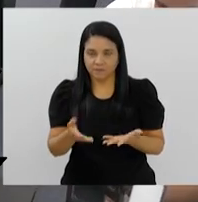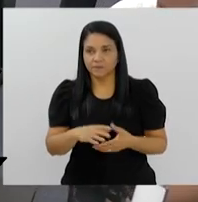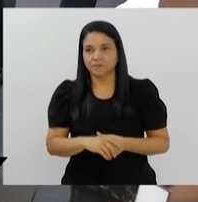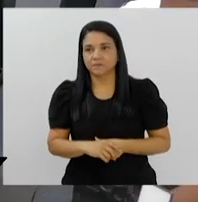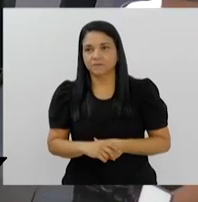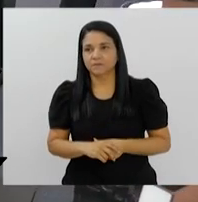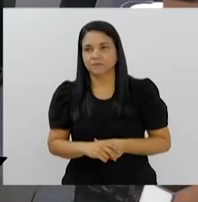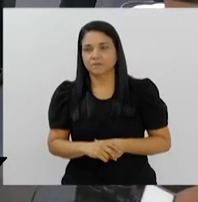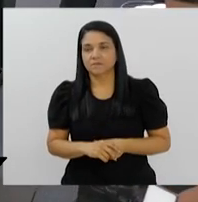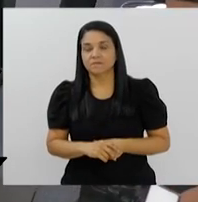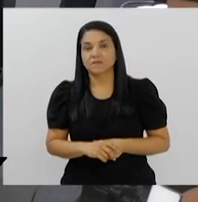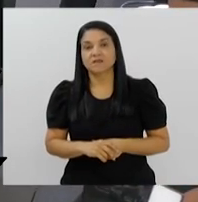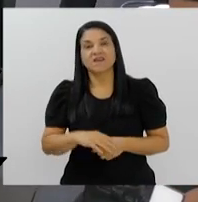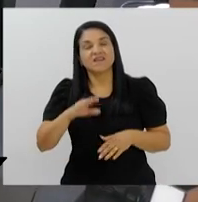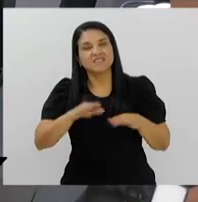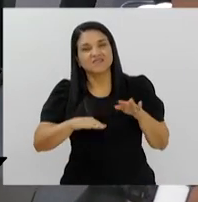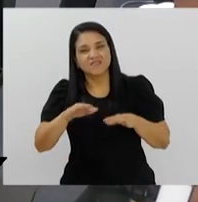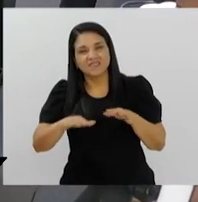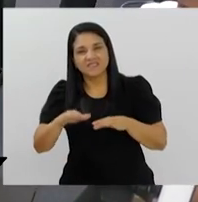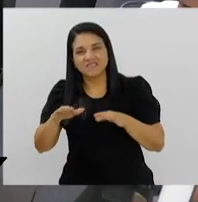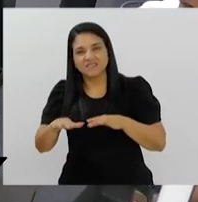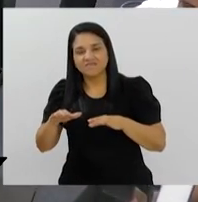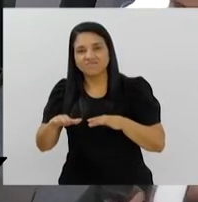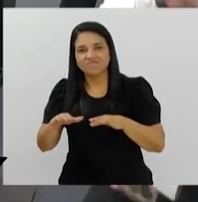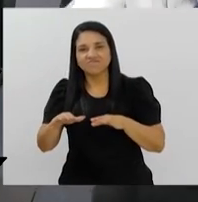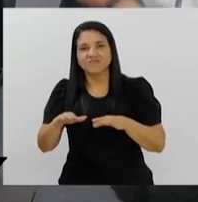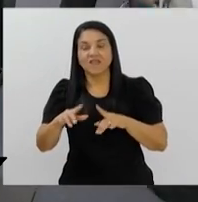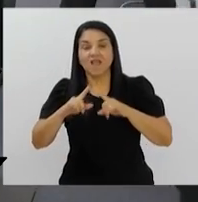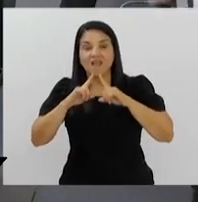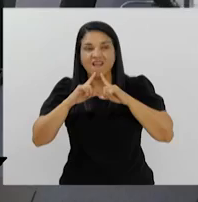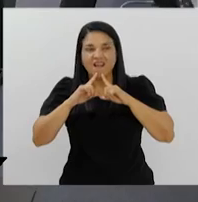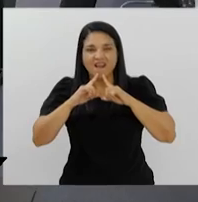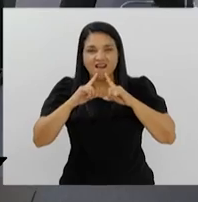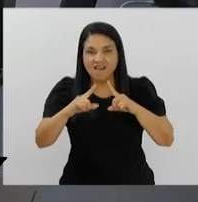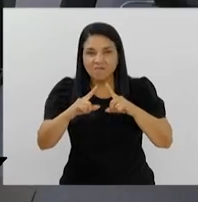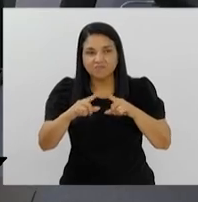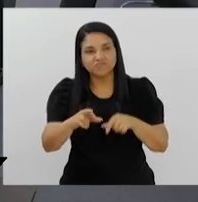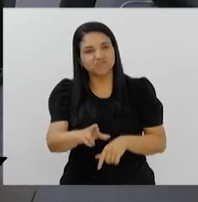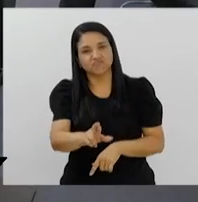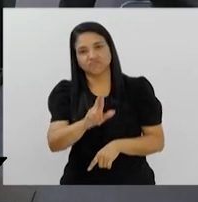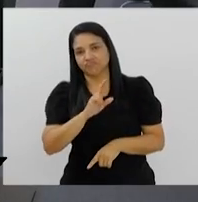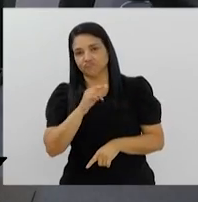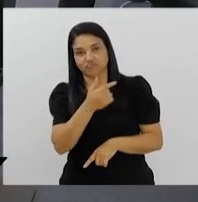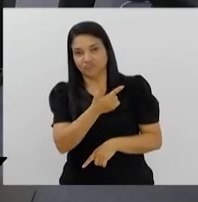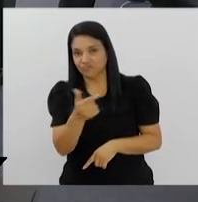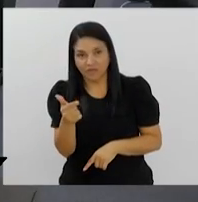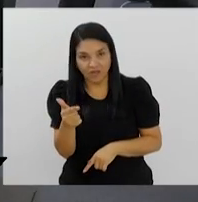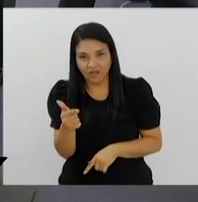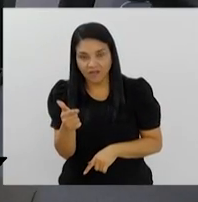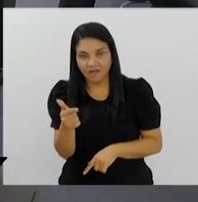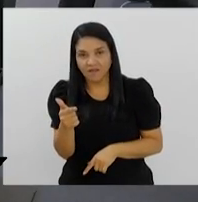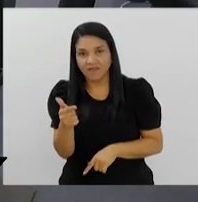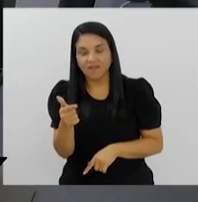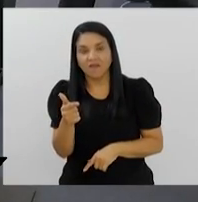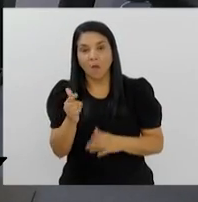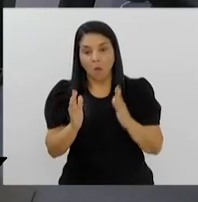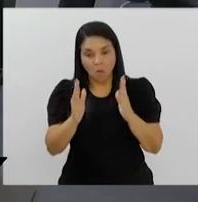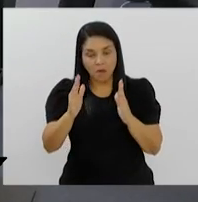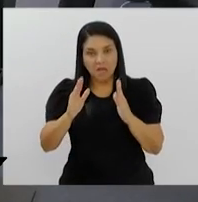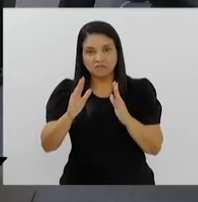né muitas vezes é feita uma reclamação não é respondida não é respondida após o